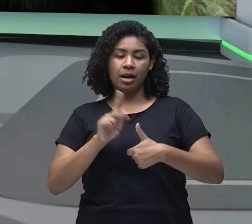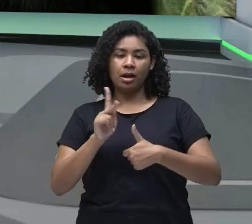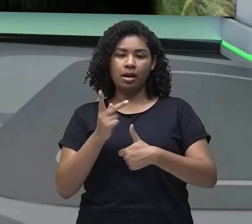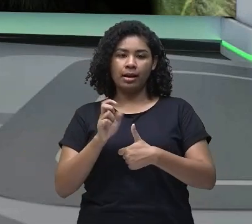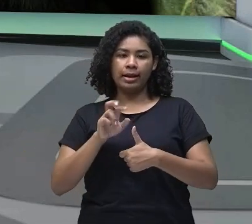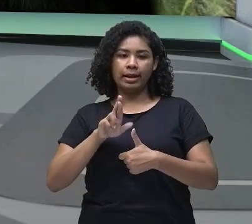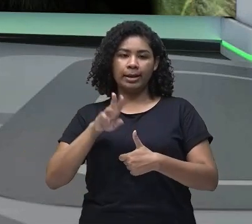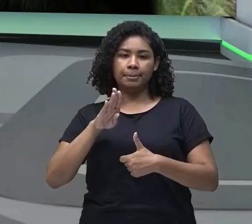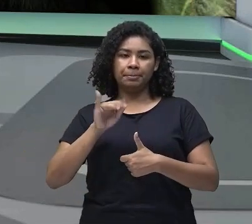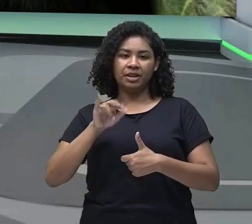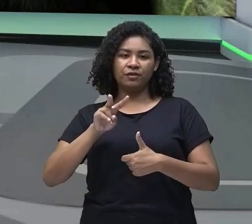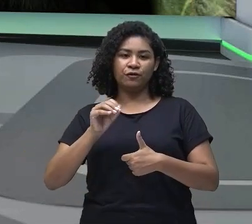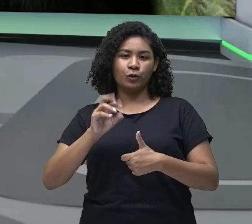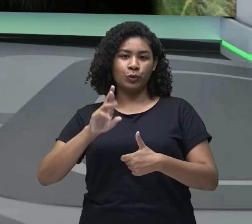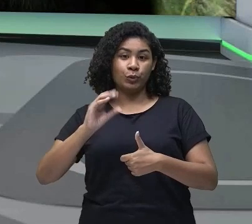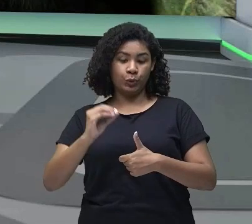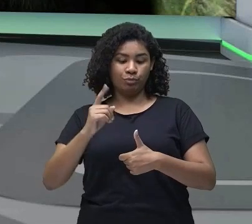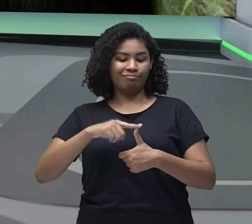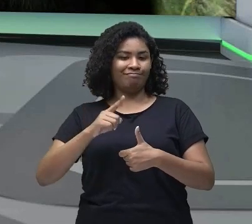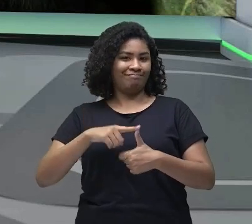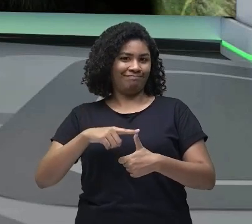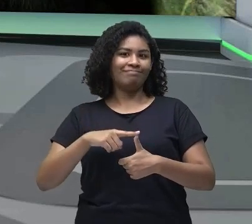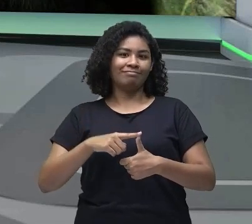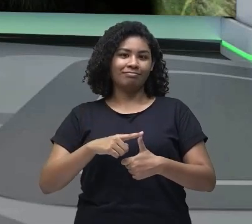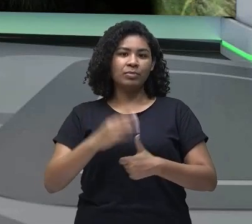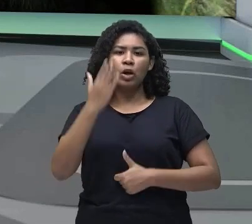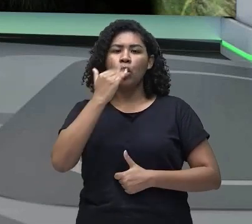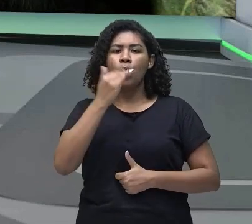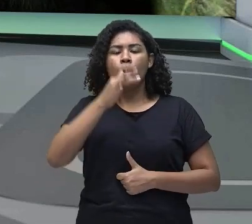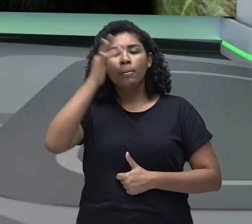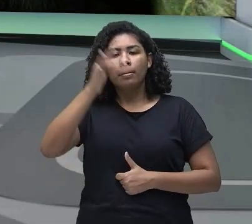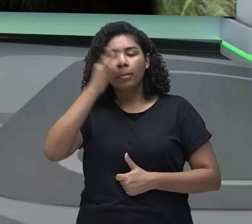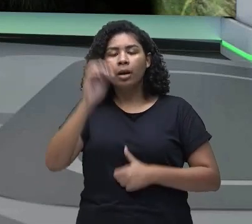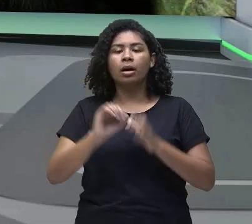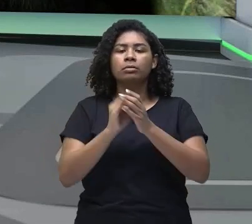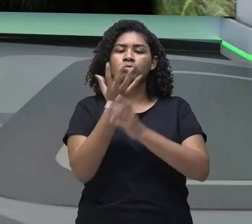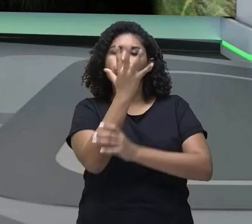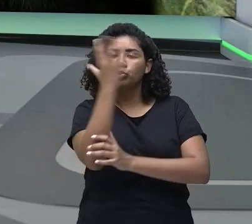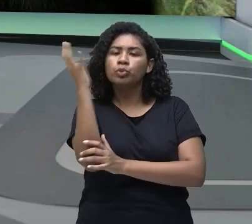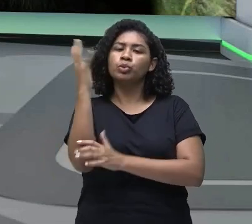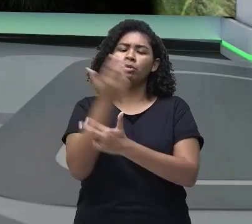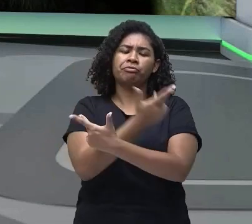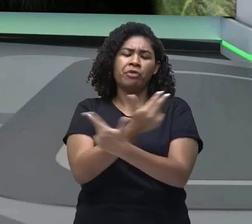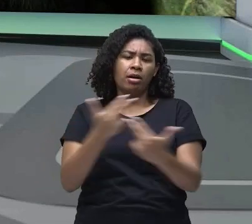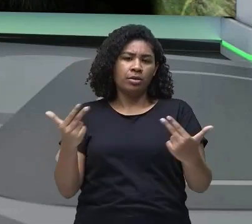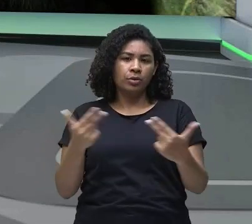plantas recebem o nome de herbívoros. Então, quando você falar de um animal